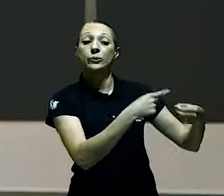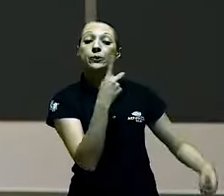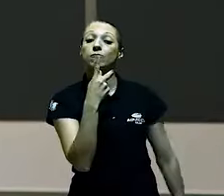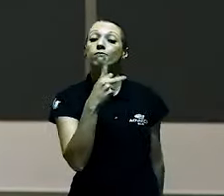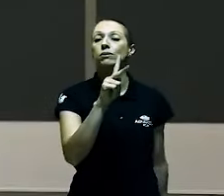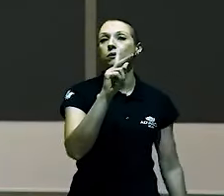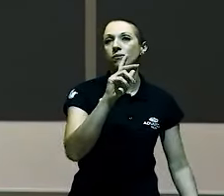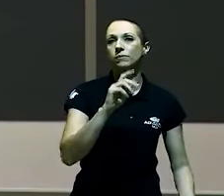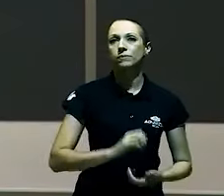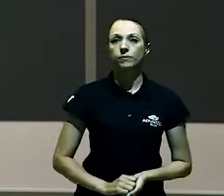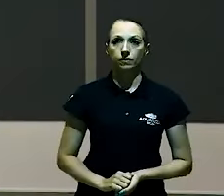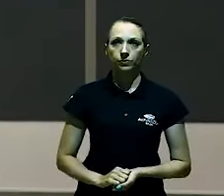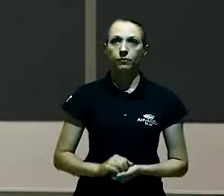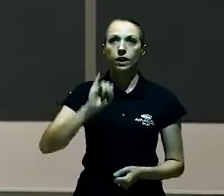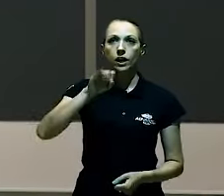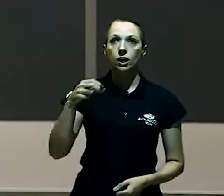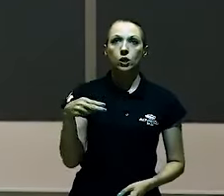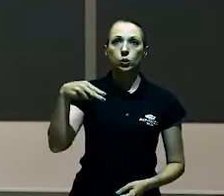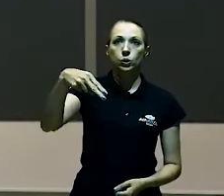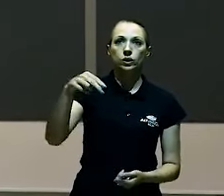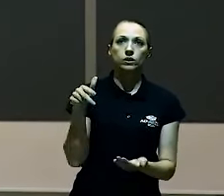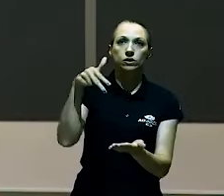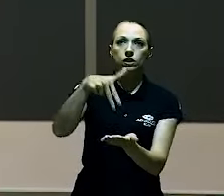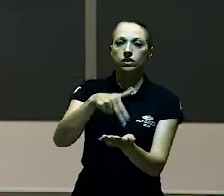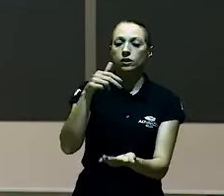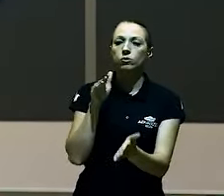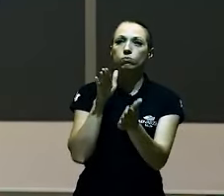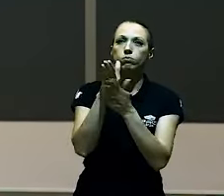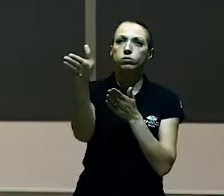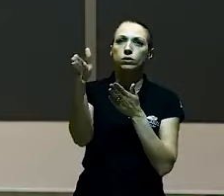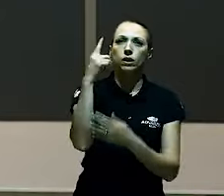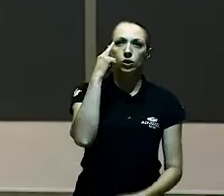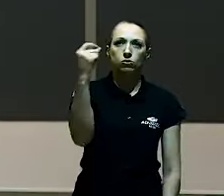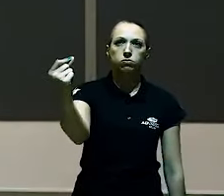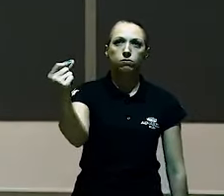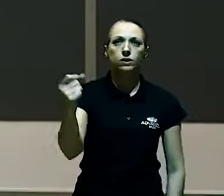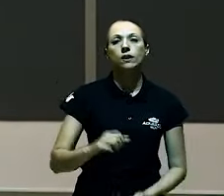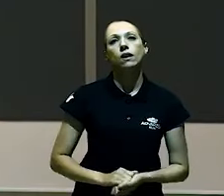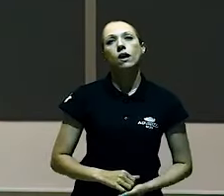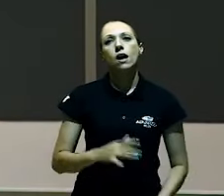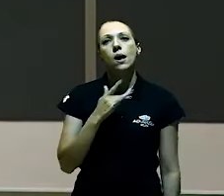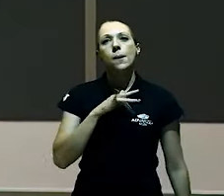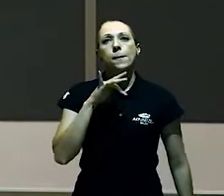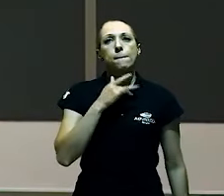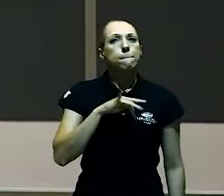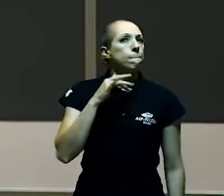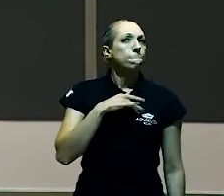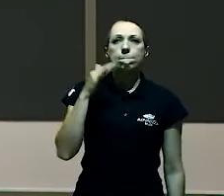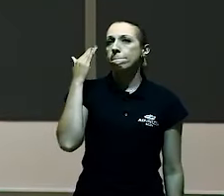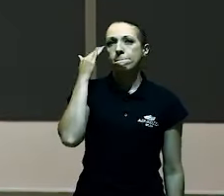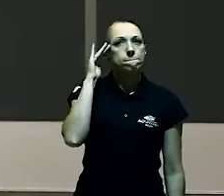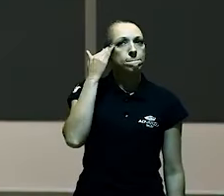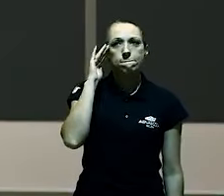Por isso ele levanta e vai fugir. Ele não concorda com a misericórdia de Deus. Ele não quer mais ouvir a palavra